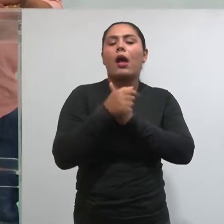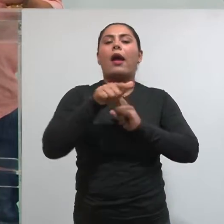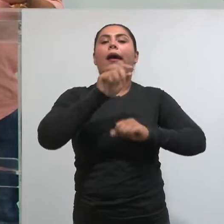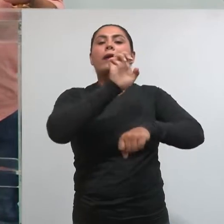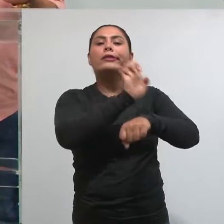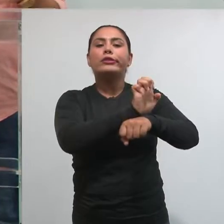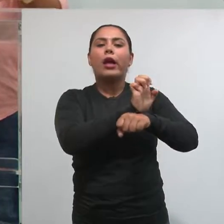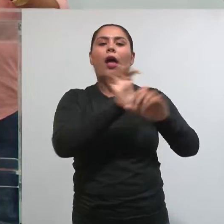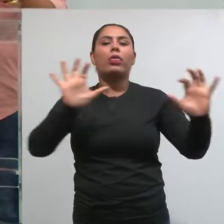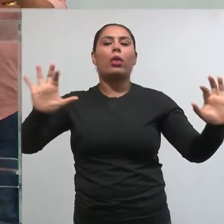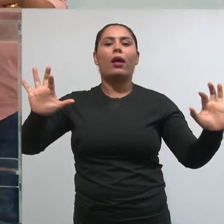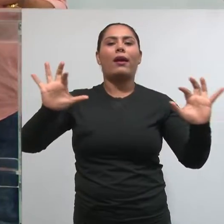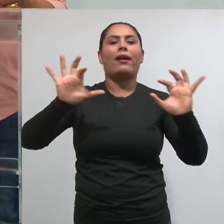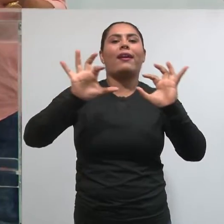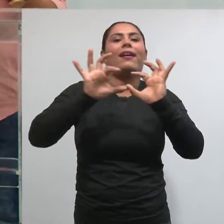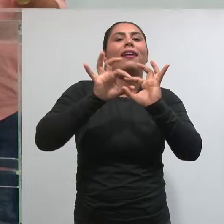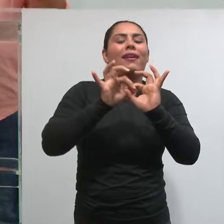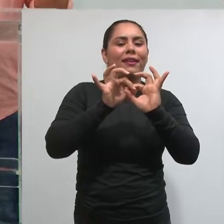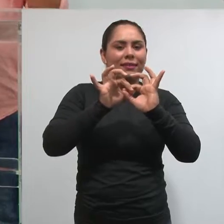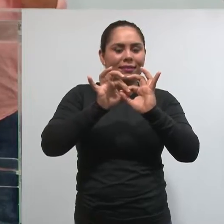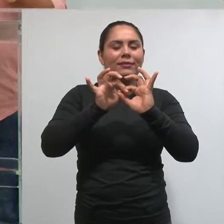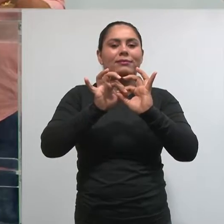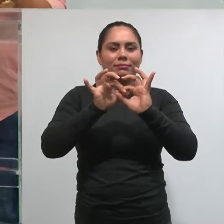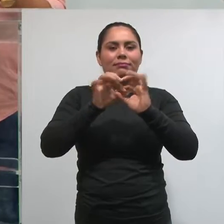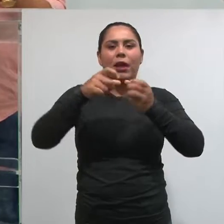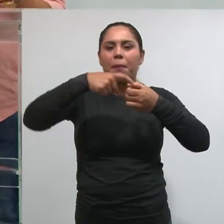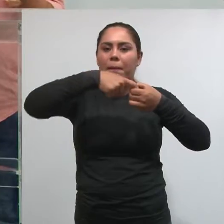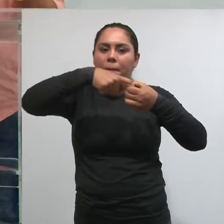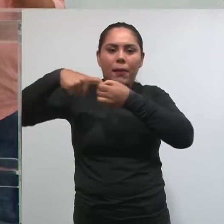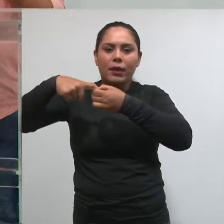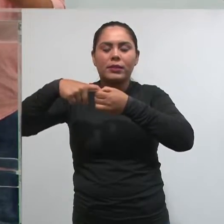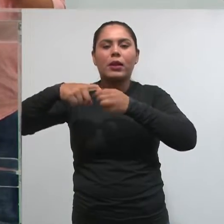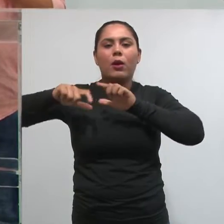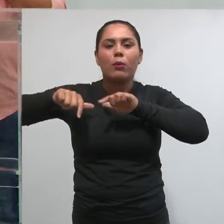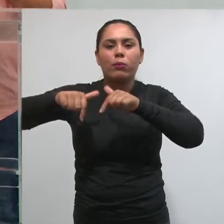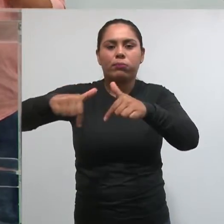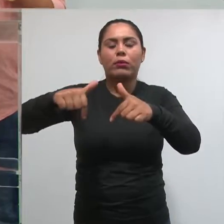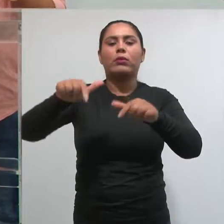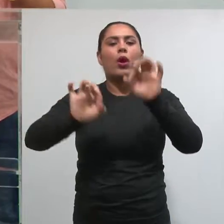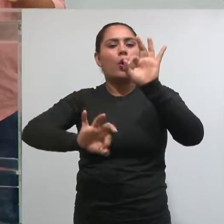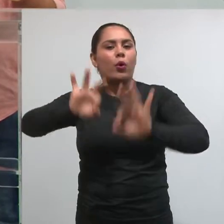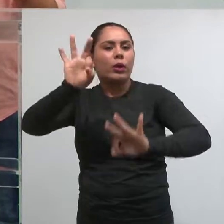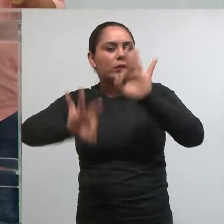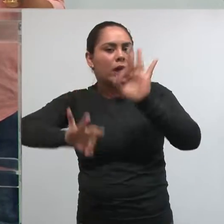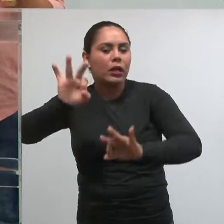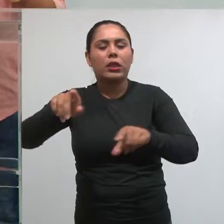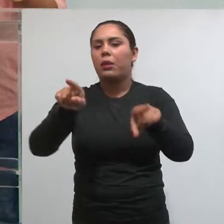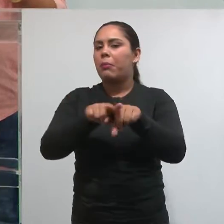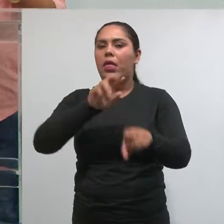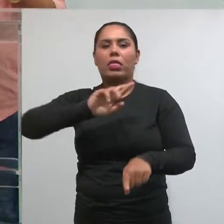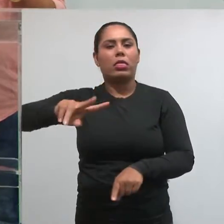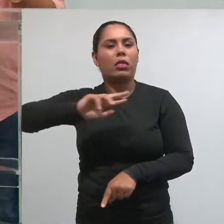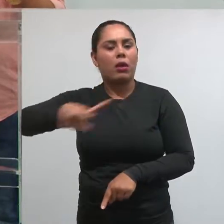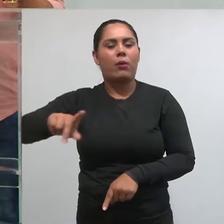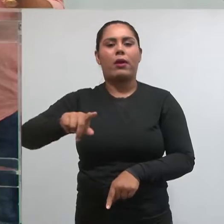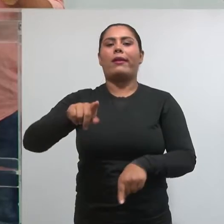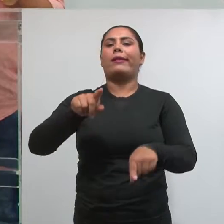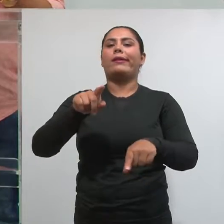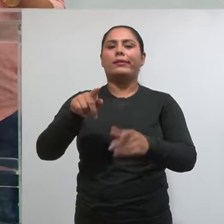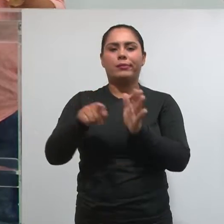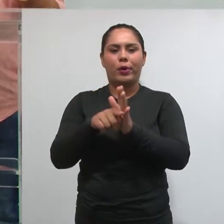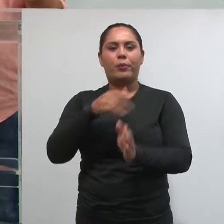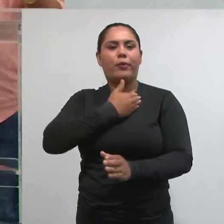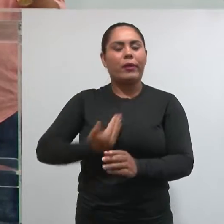em harmonia e em junção de esforços com organizações não governamentais, instituições privadas, a